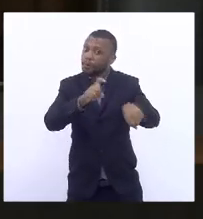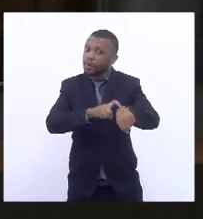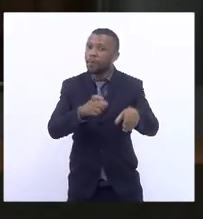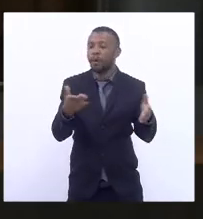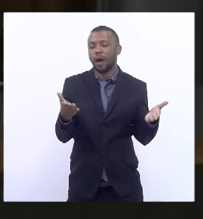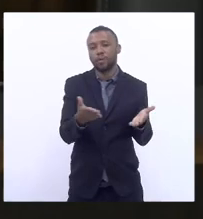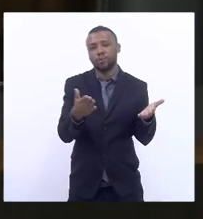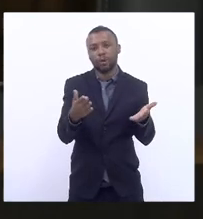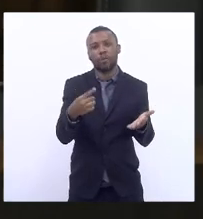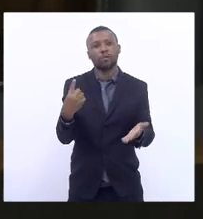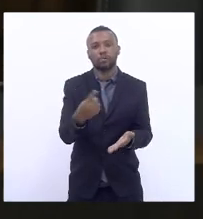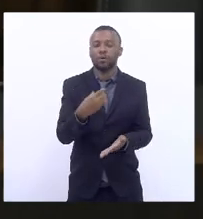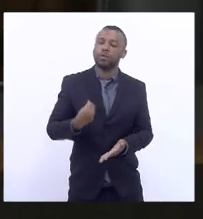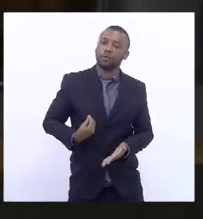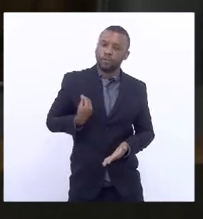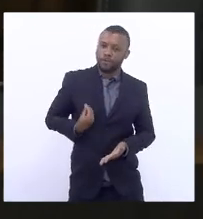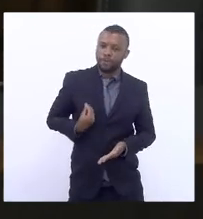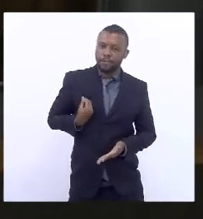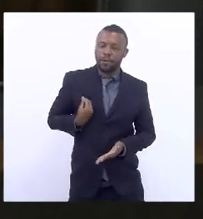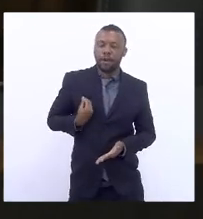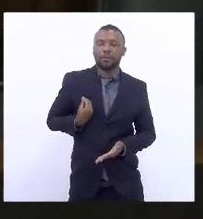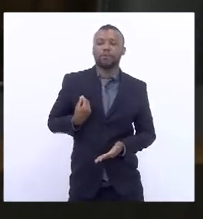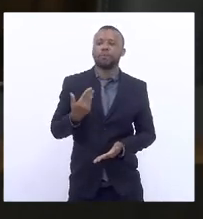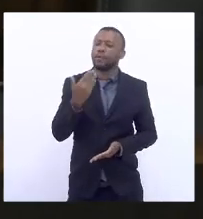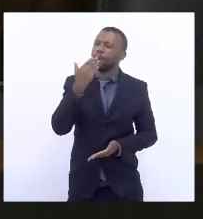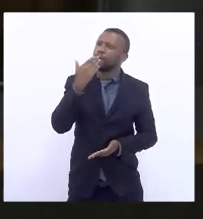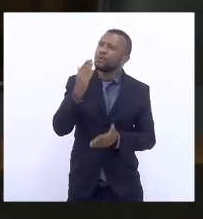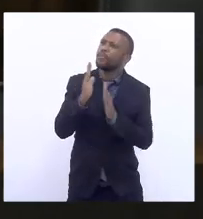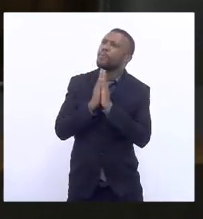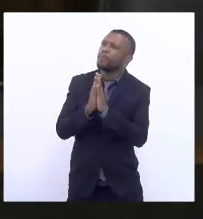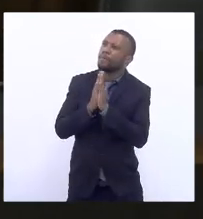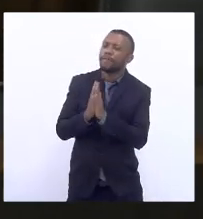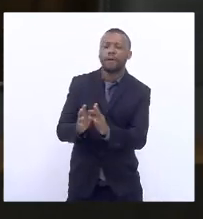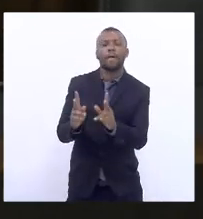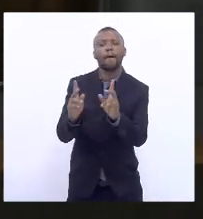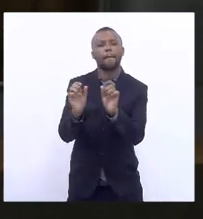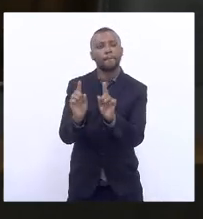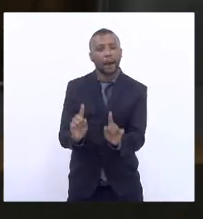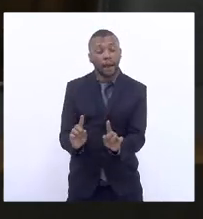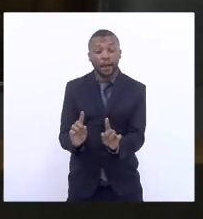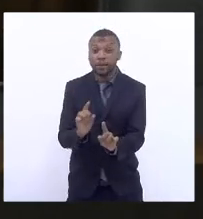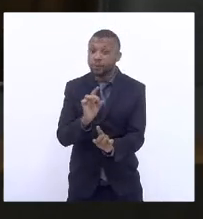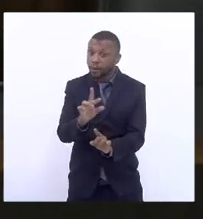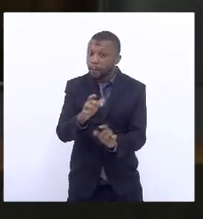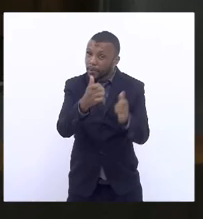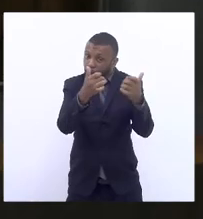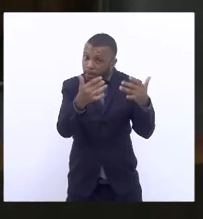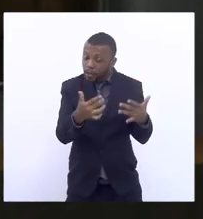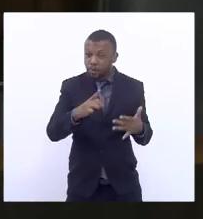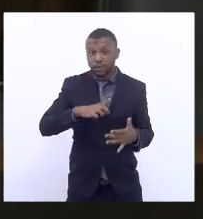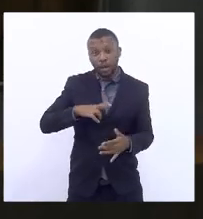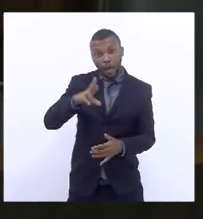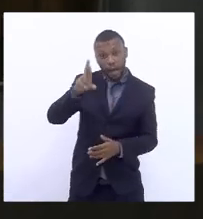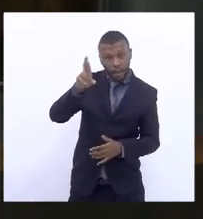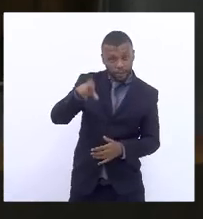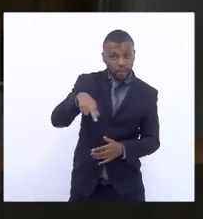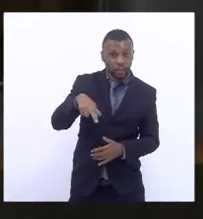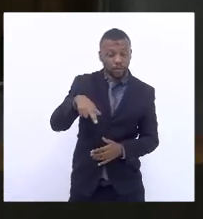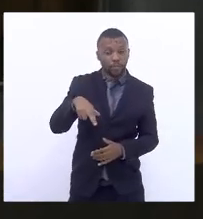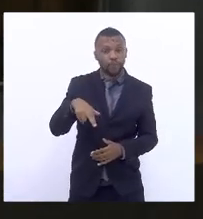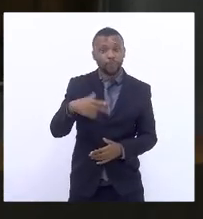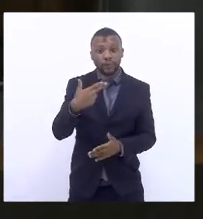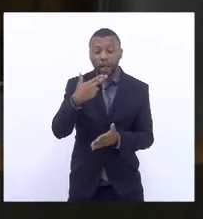nós estamos vivendo e pedindo paz. E só para dizer que eu não tinha razão, já recebi